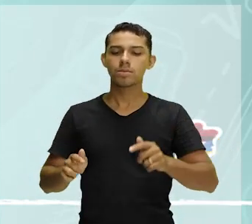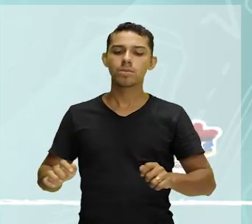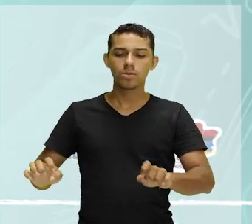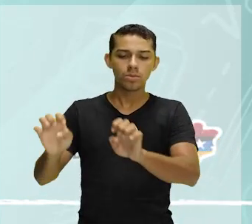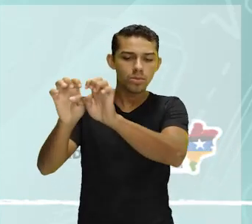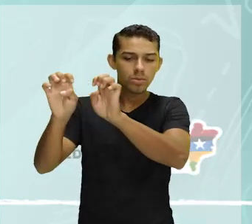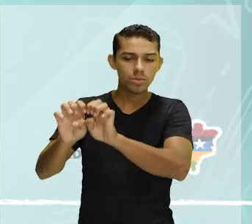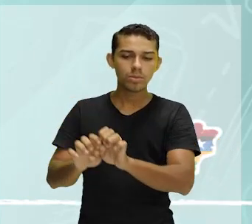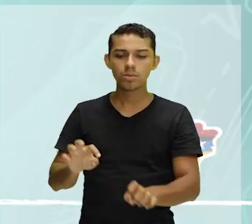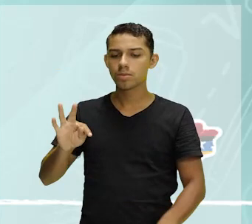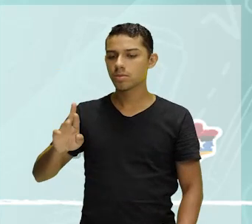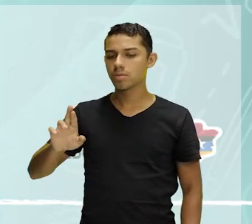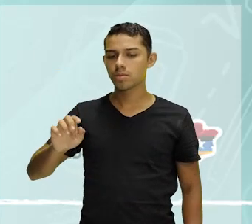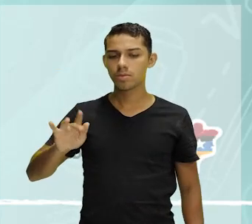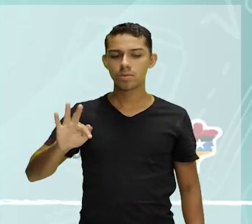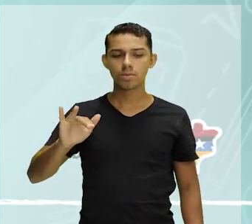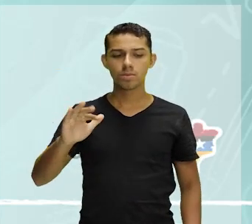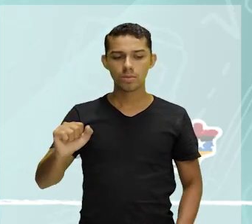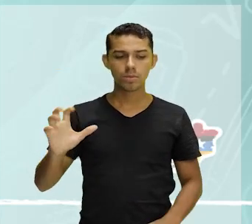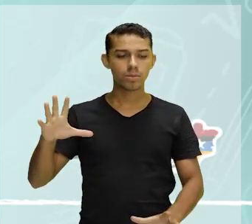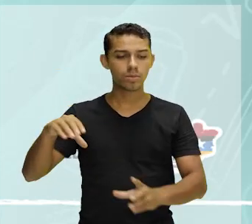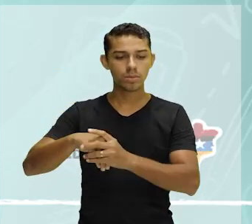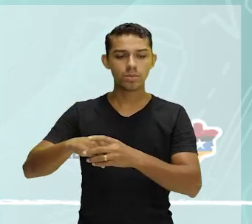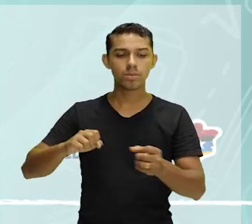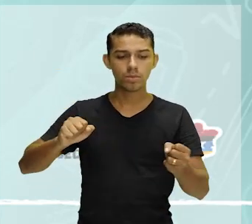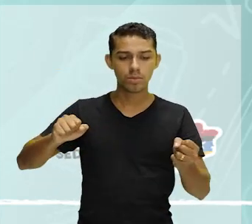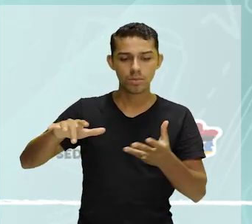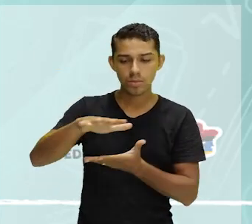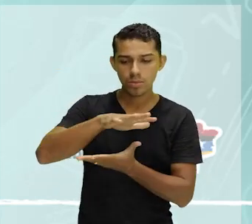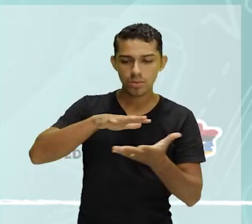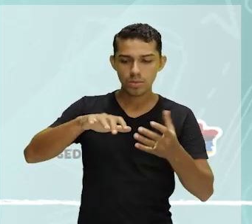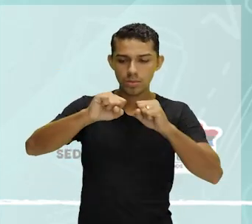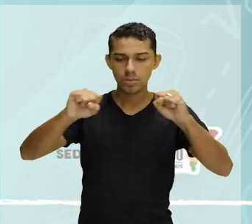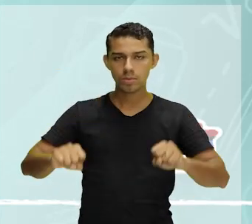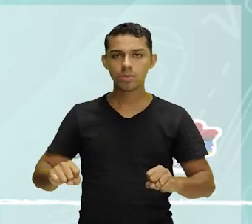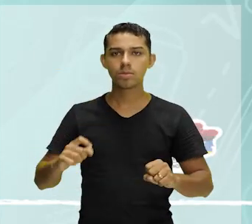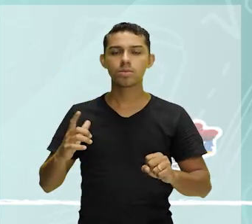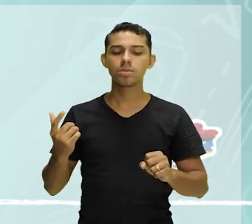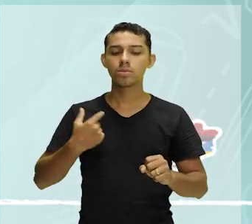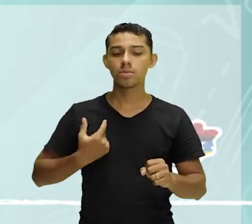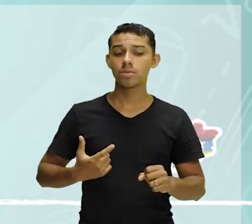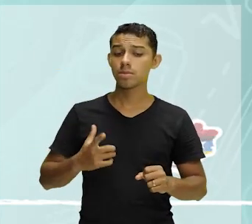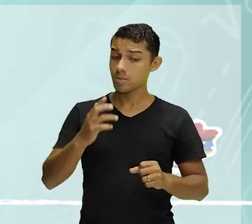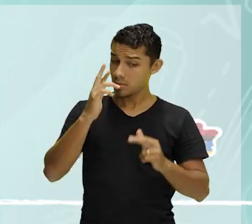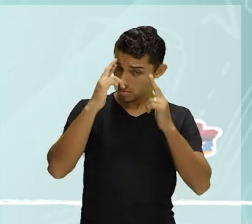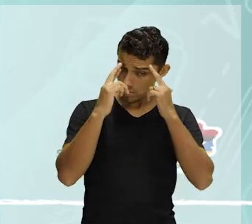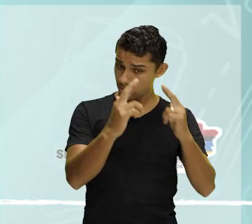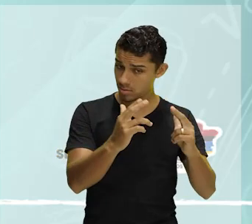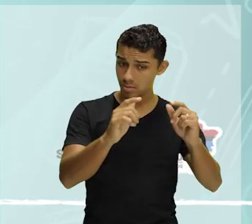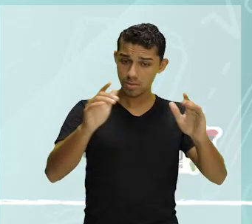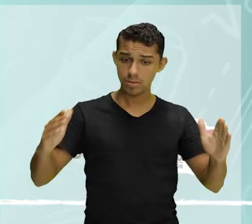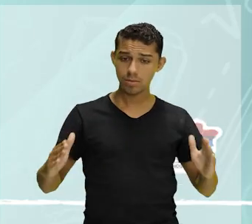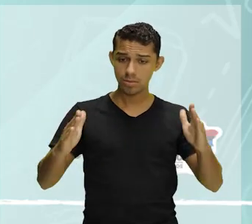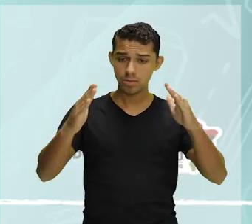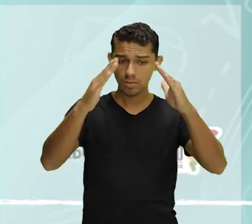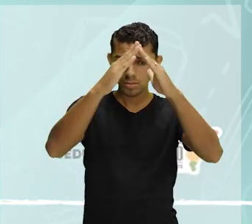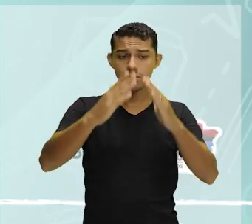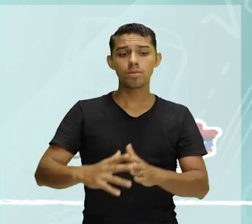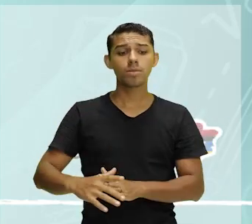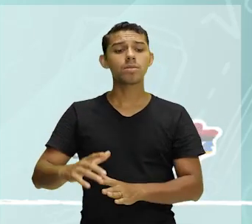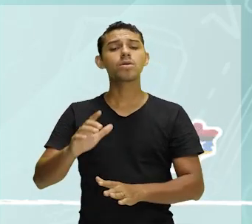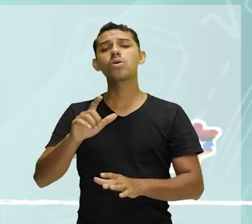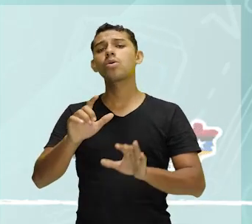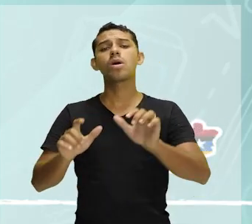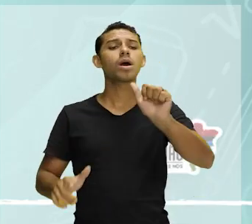ecossistema. A respeito dessas pirâmides, marque a alternativa incorreta. Então, o que diz a letra A?